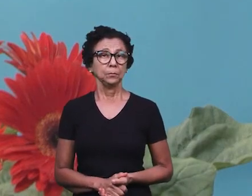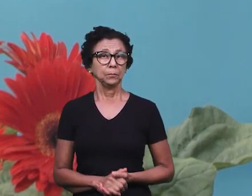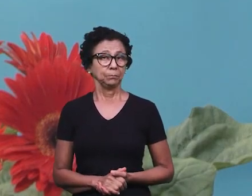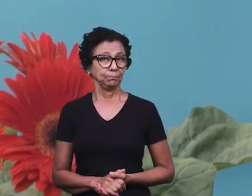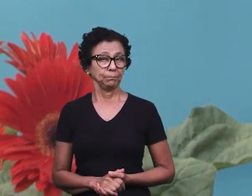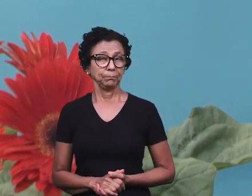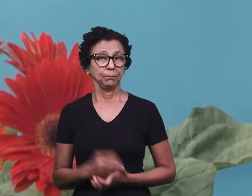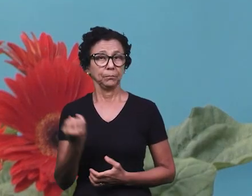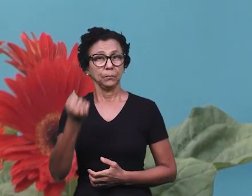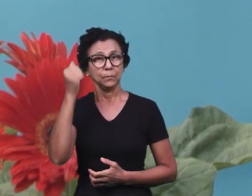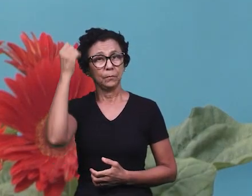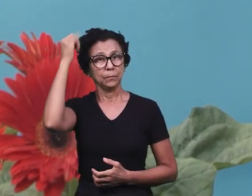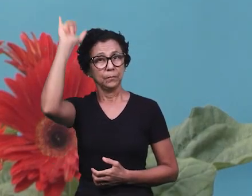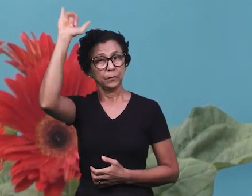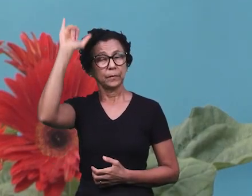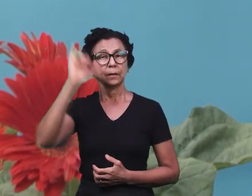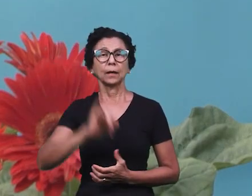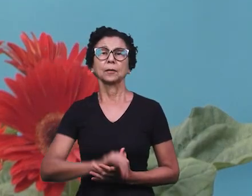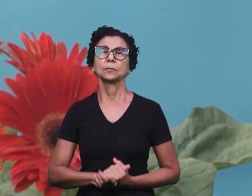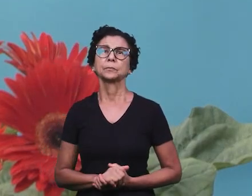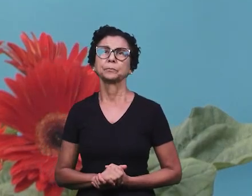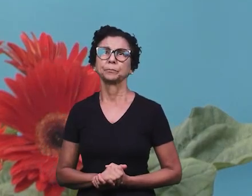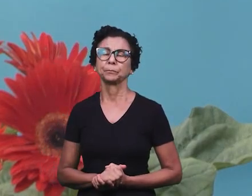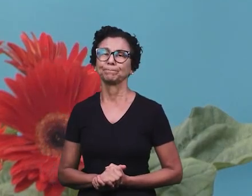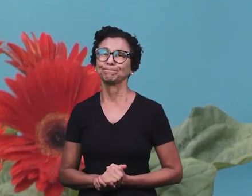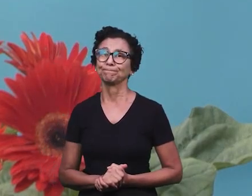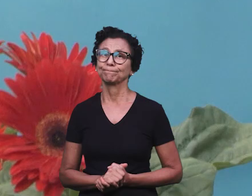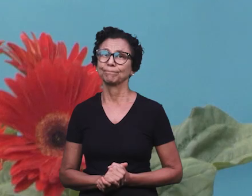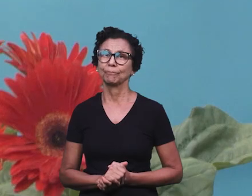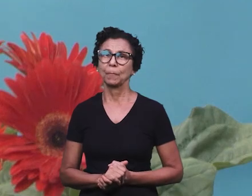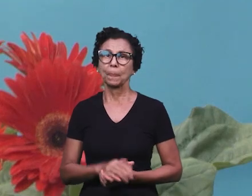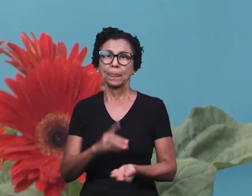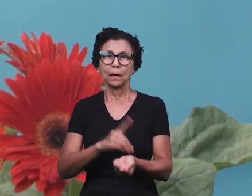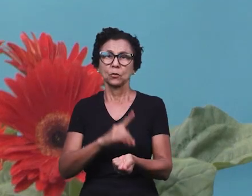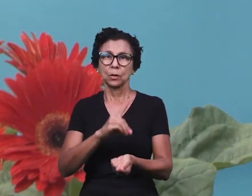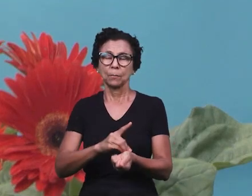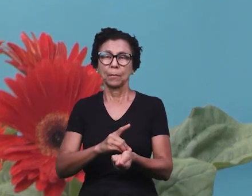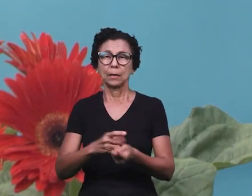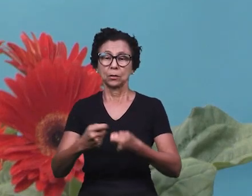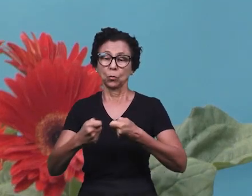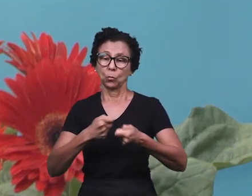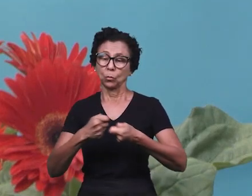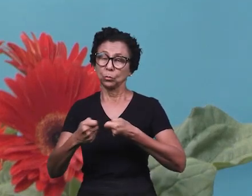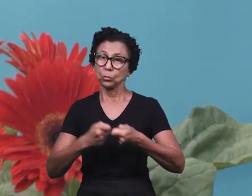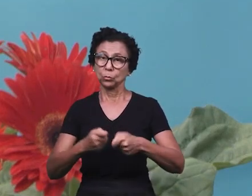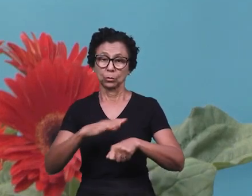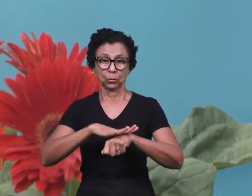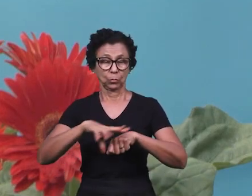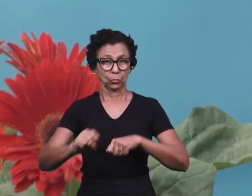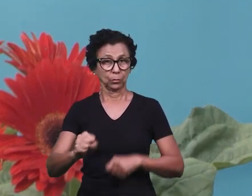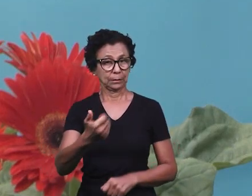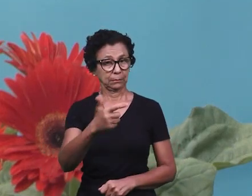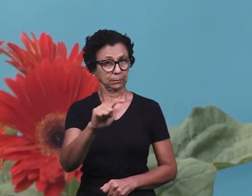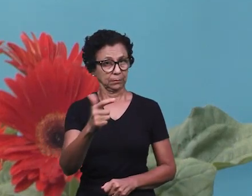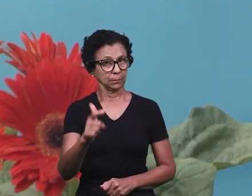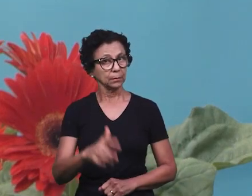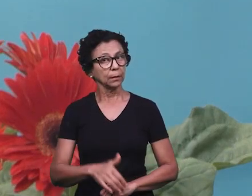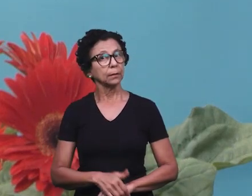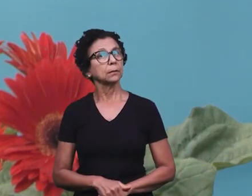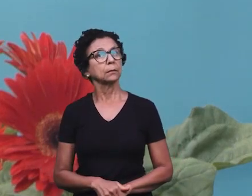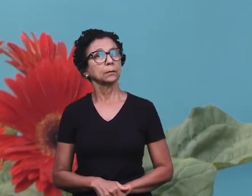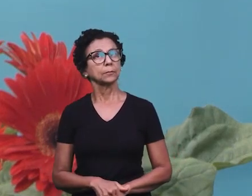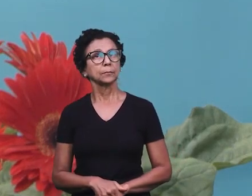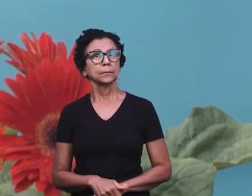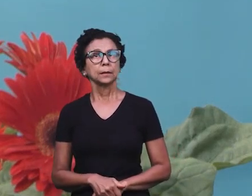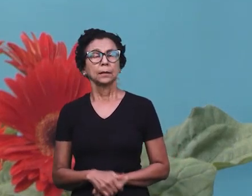ter essa doença. Lembrando que o diabetes não tem cura, tem controle, tem tratamento, mas não tem cura. Então,